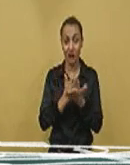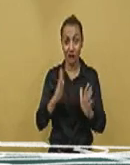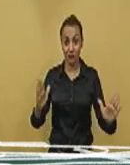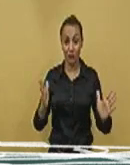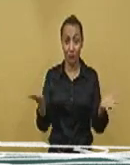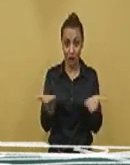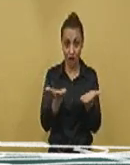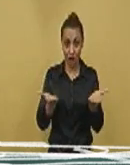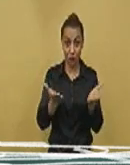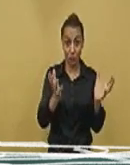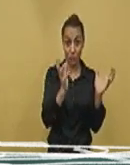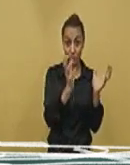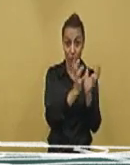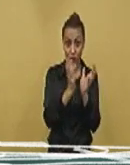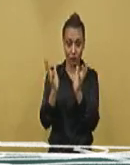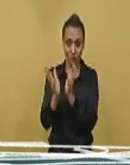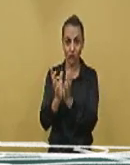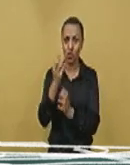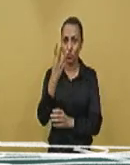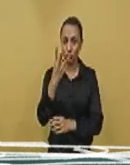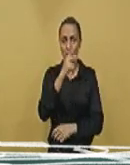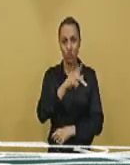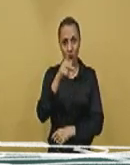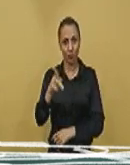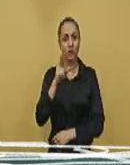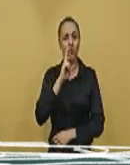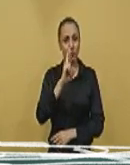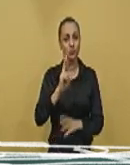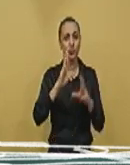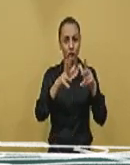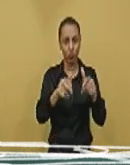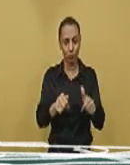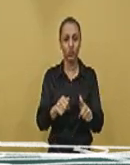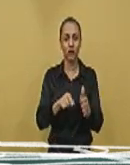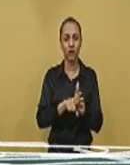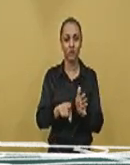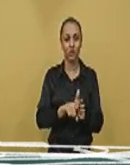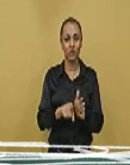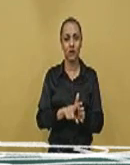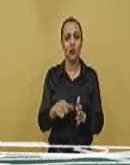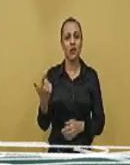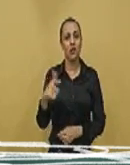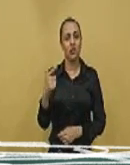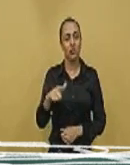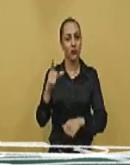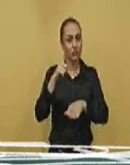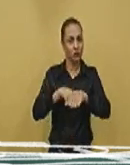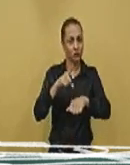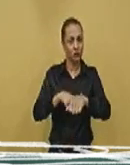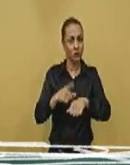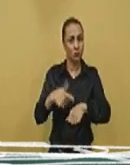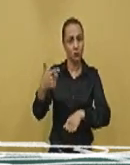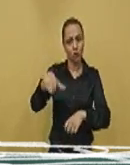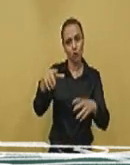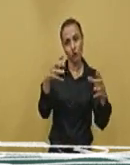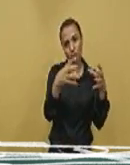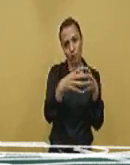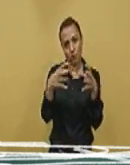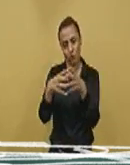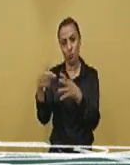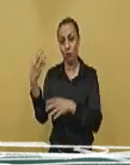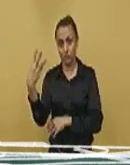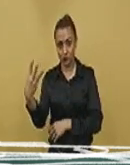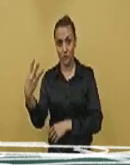três professores candidatos responderam nessa rodada e nós não teremos tempo para uma nova rodada para que os três